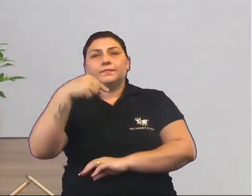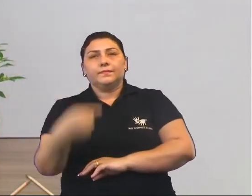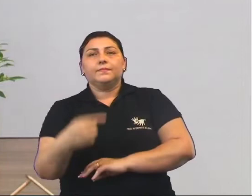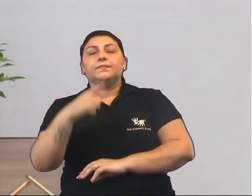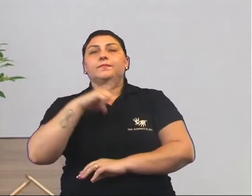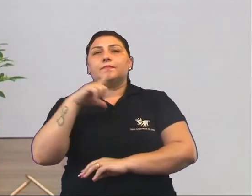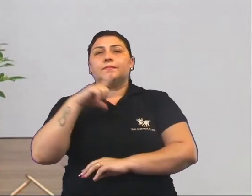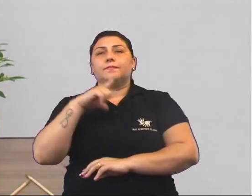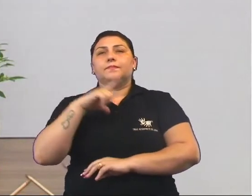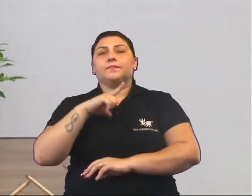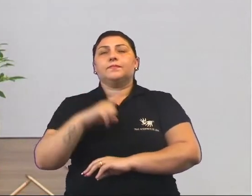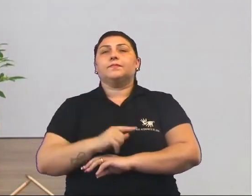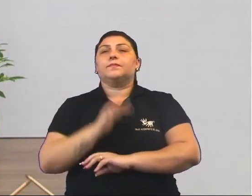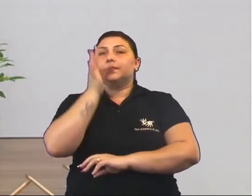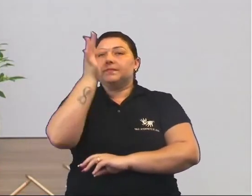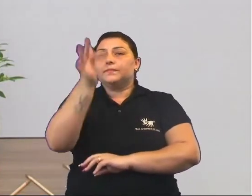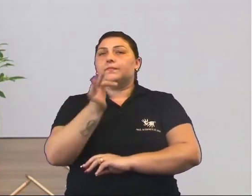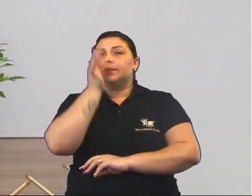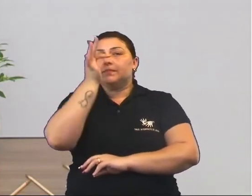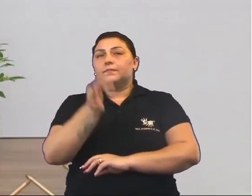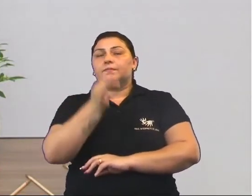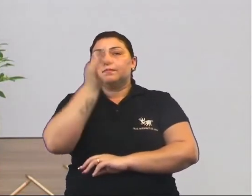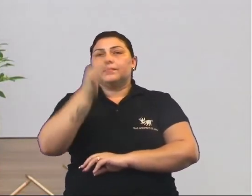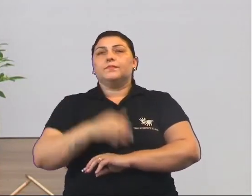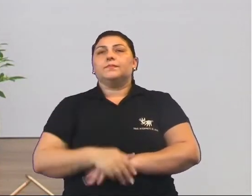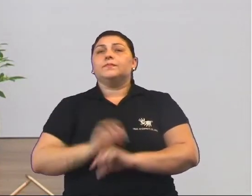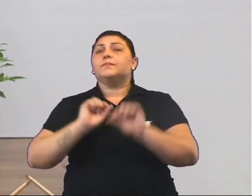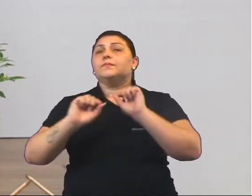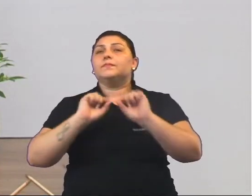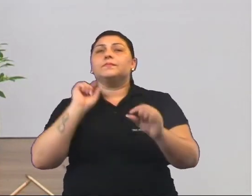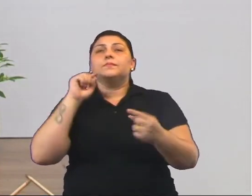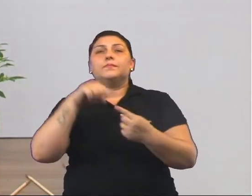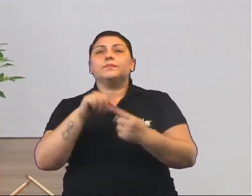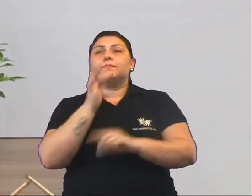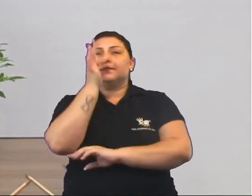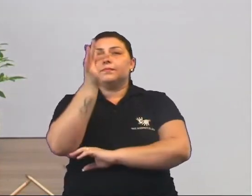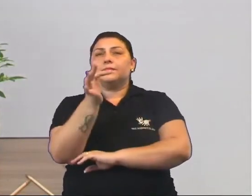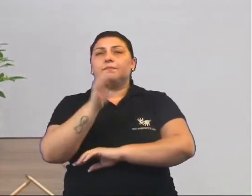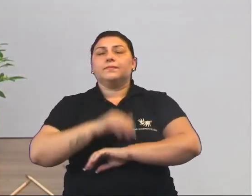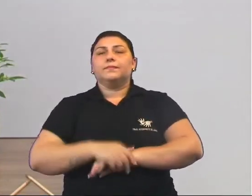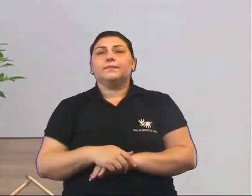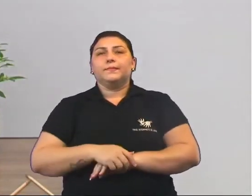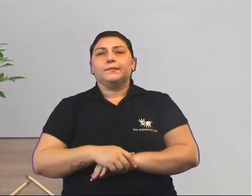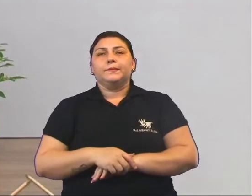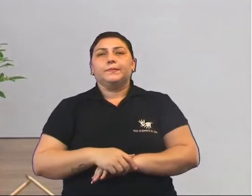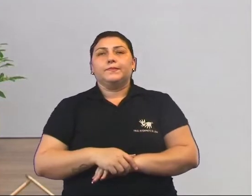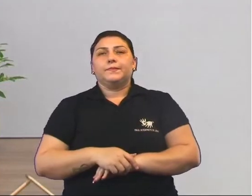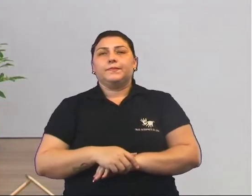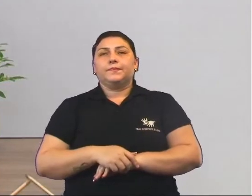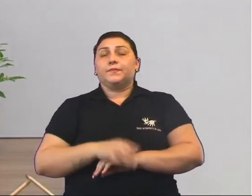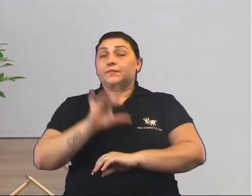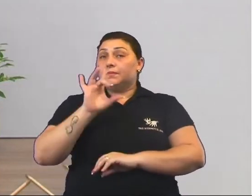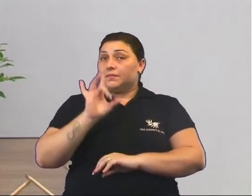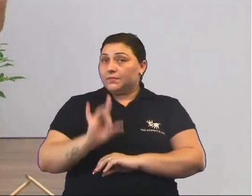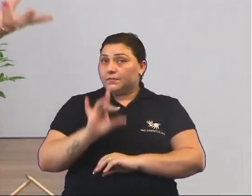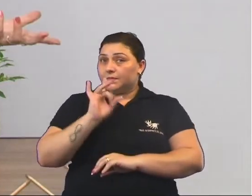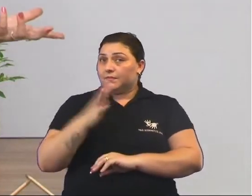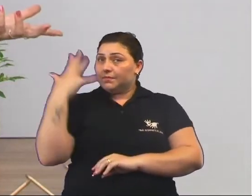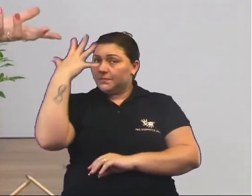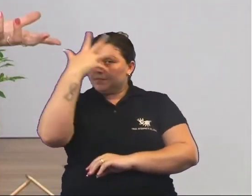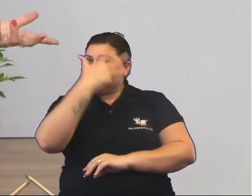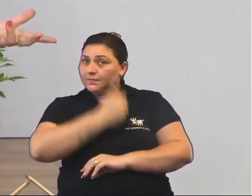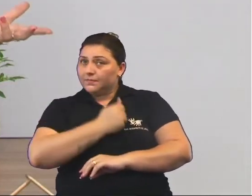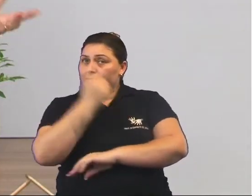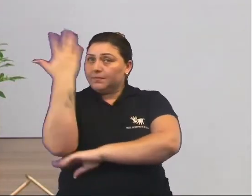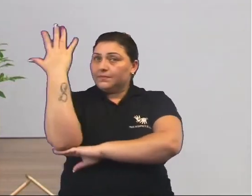depois nós temos a flor. Para que serve a flor? Será que é só para